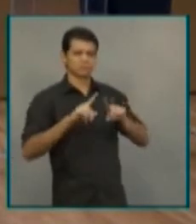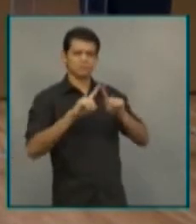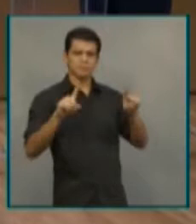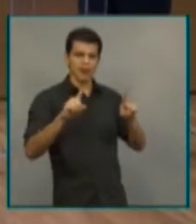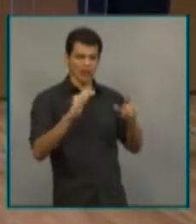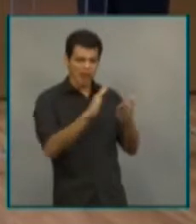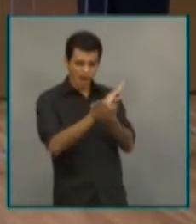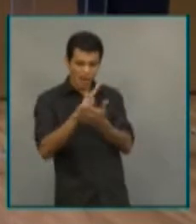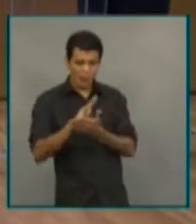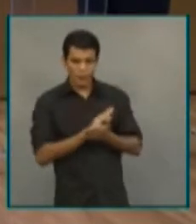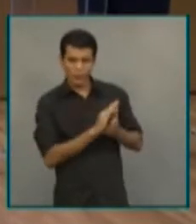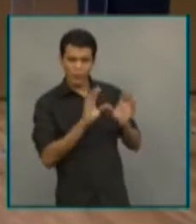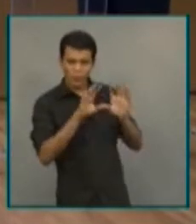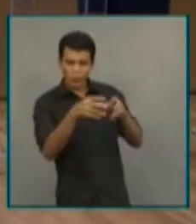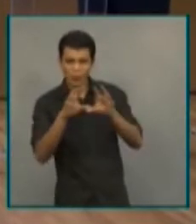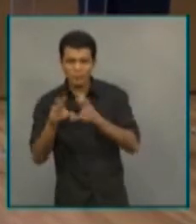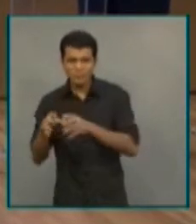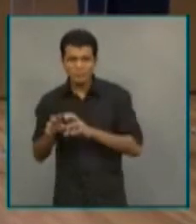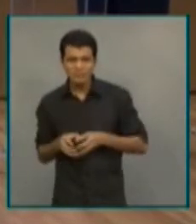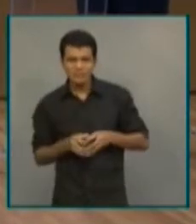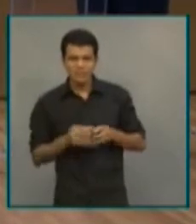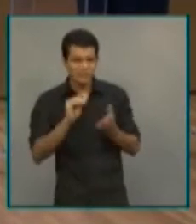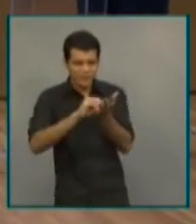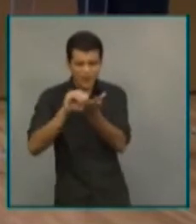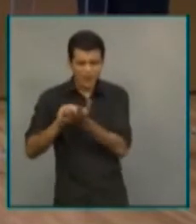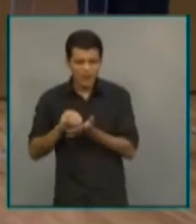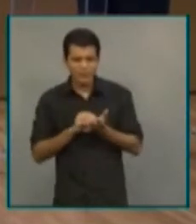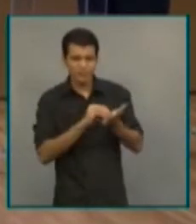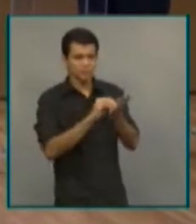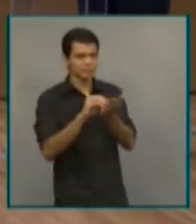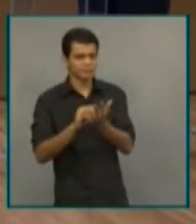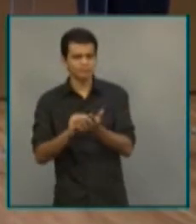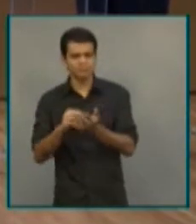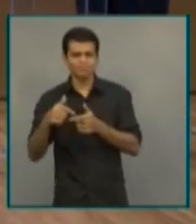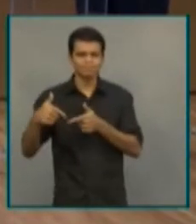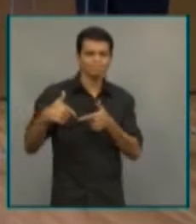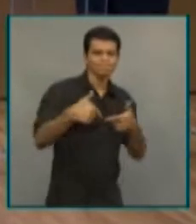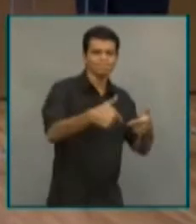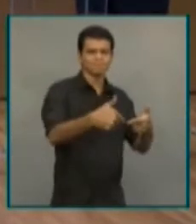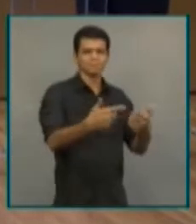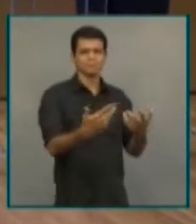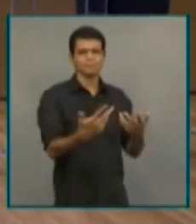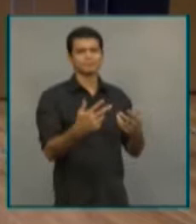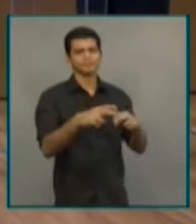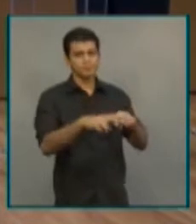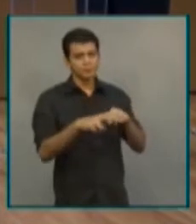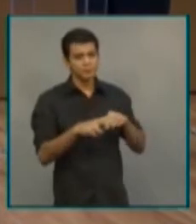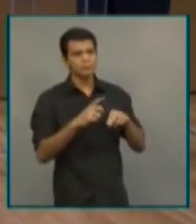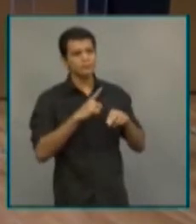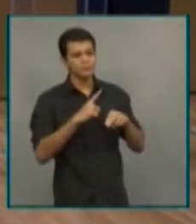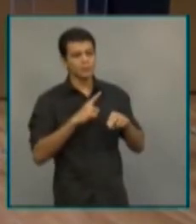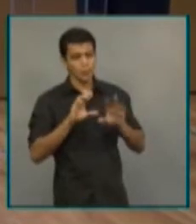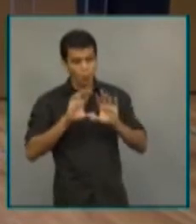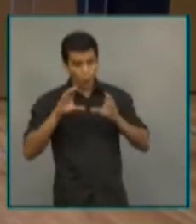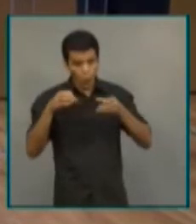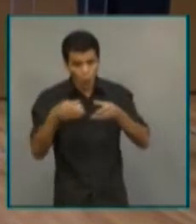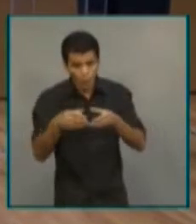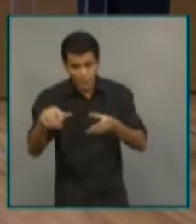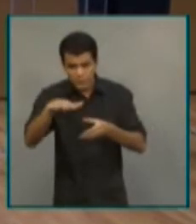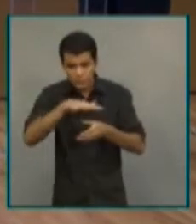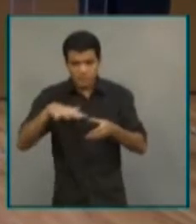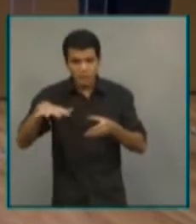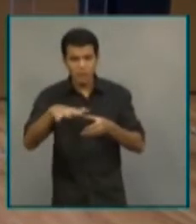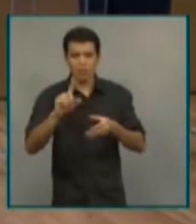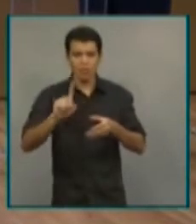andamento razoável pela falta de enfrentamento do presidente. O que posso lhe afirmar é que as comissões são riquíssimas,